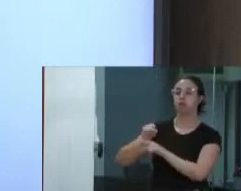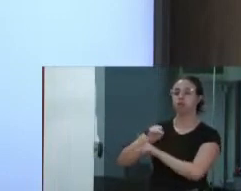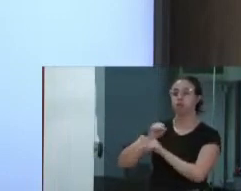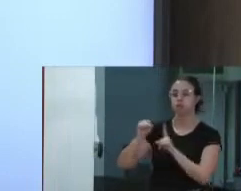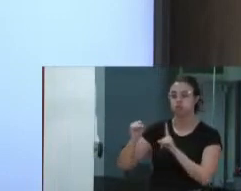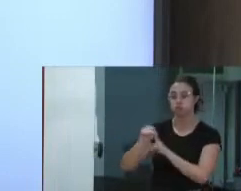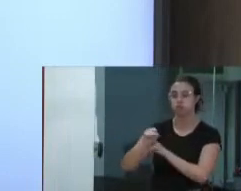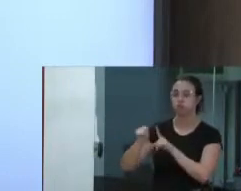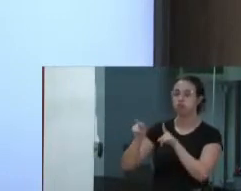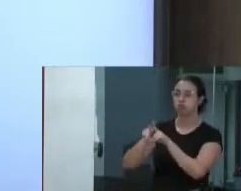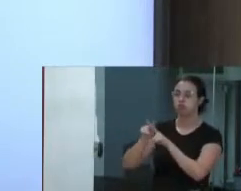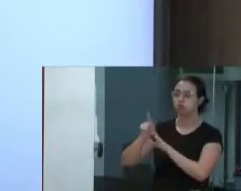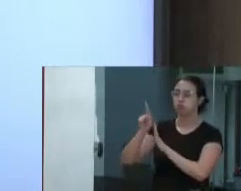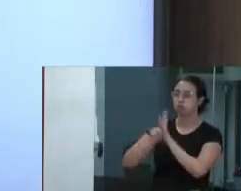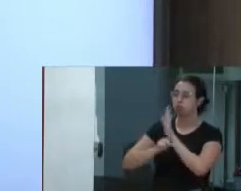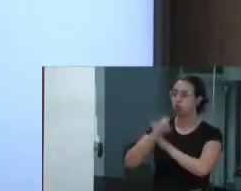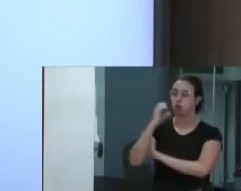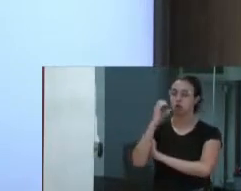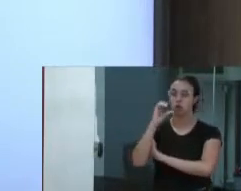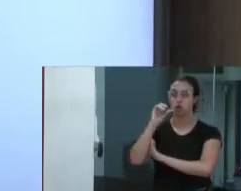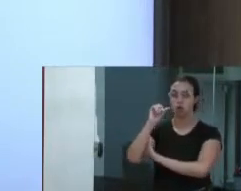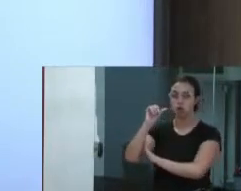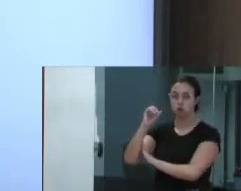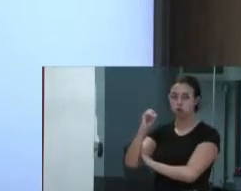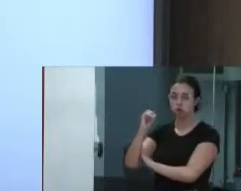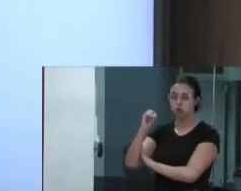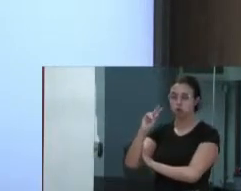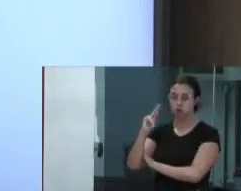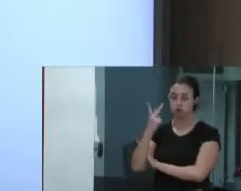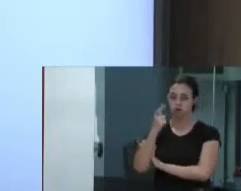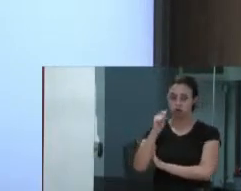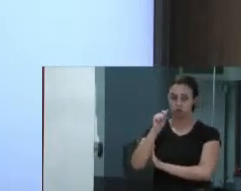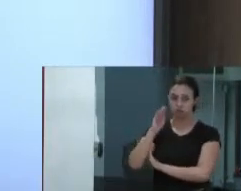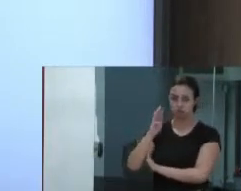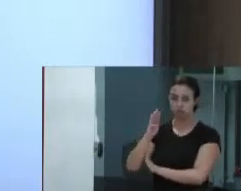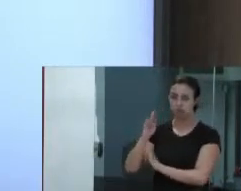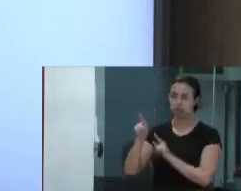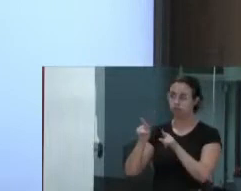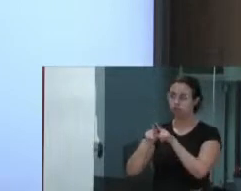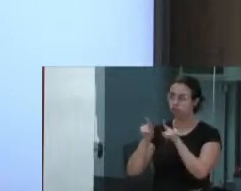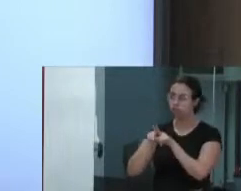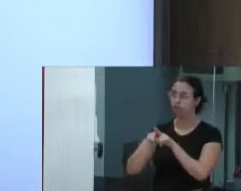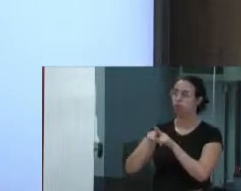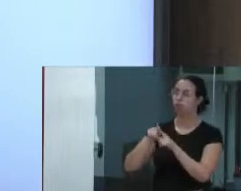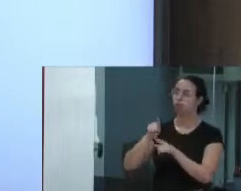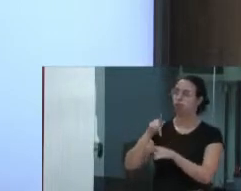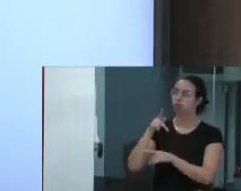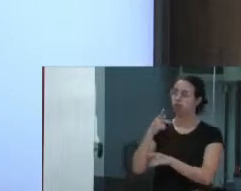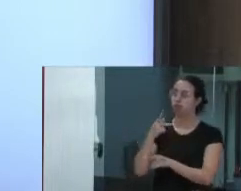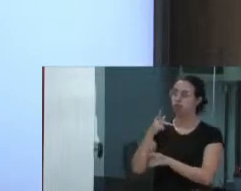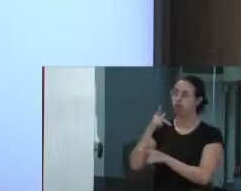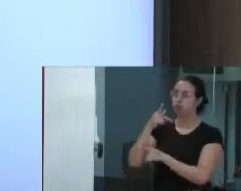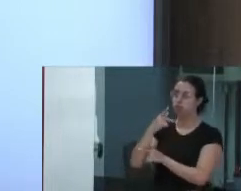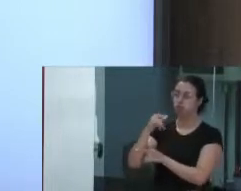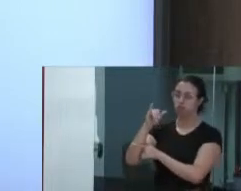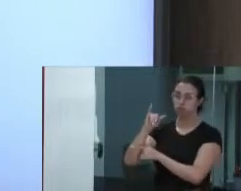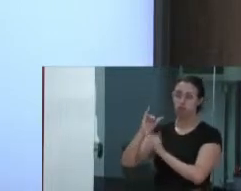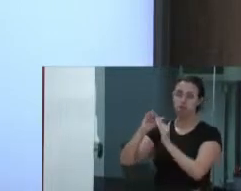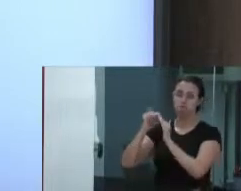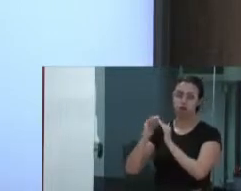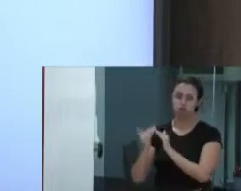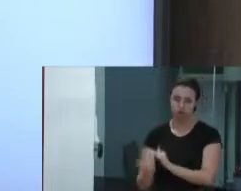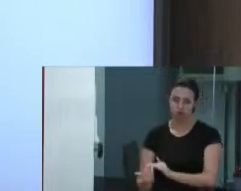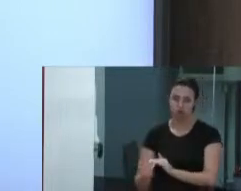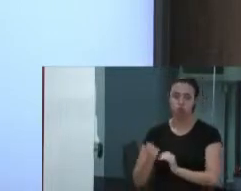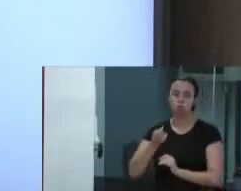o programa Coab Mais Perto e o programa, né, o PPI Favela, que também já está, né, aí quase